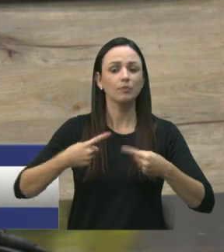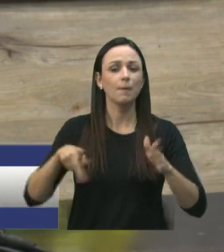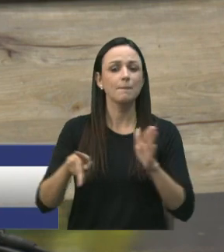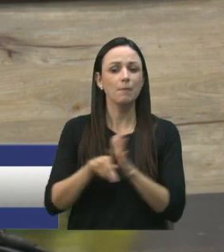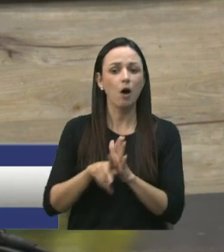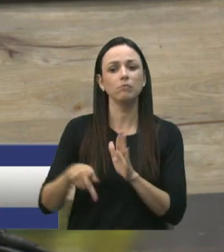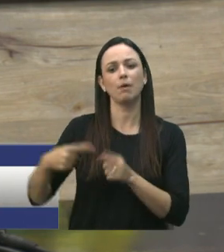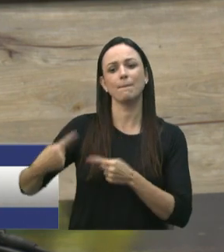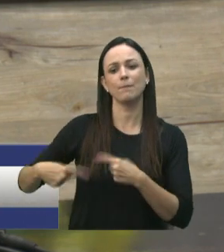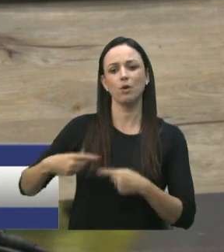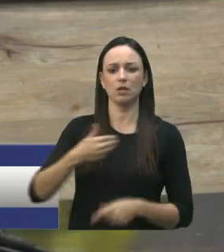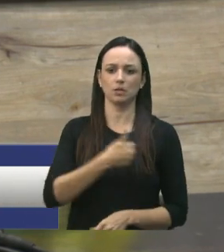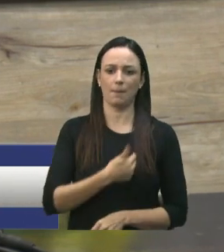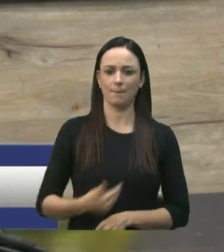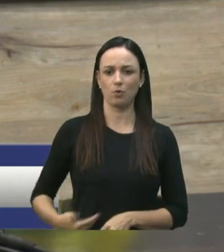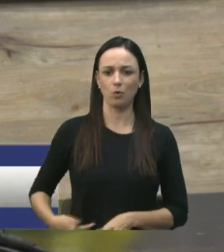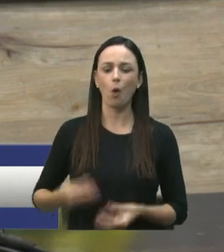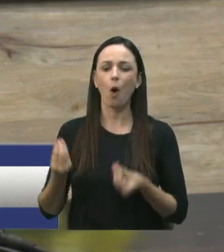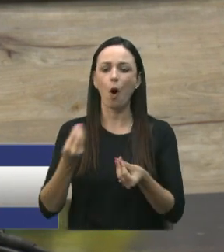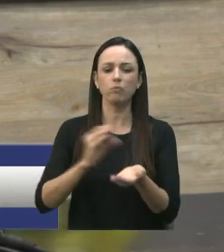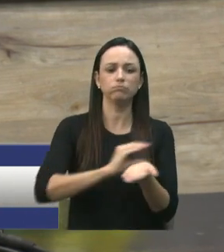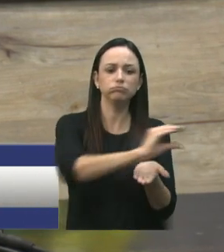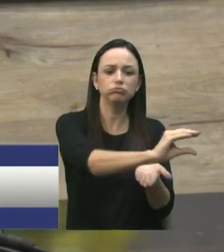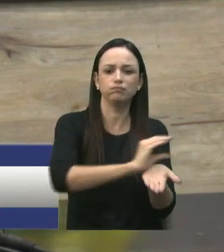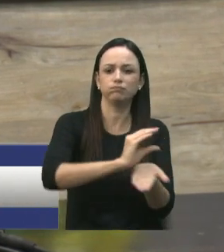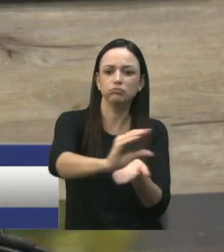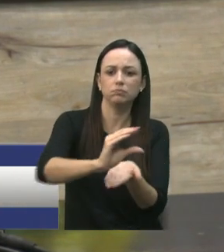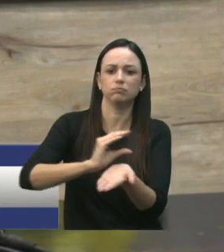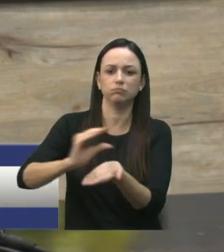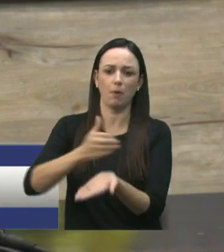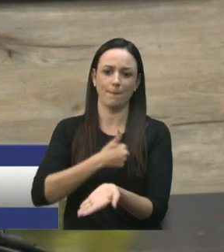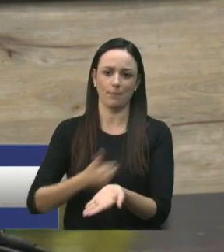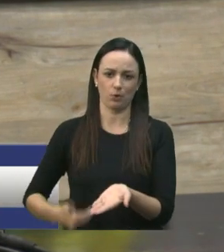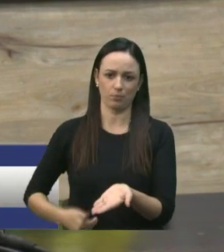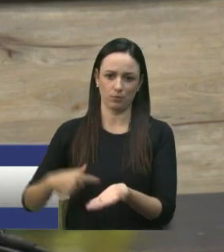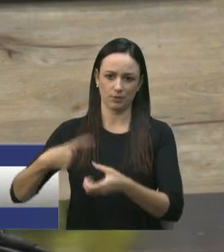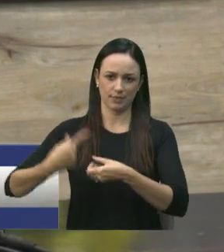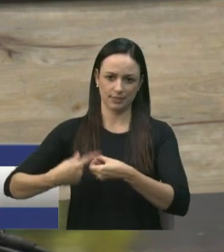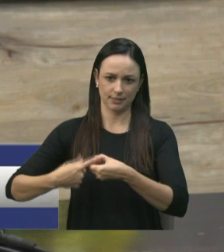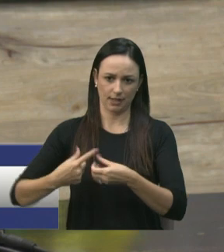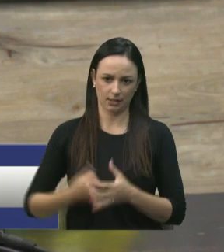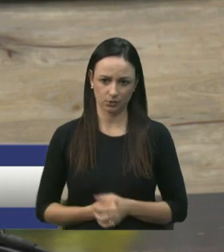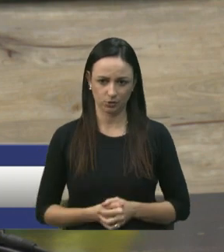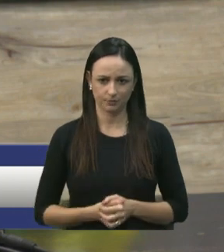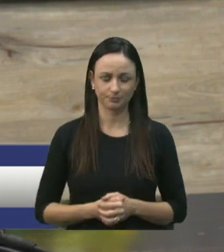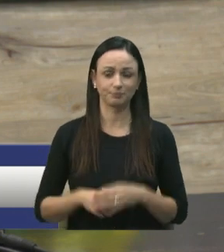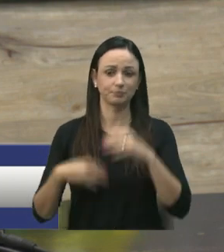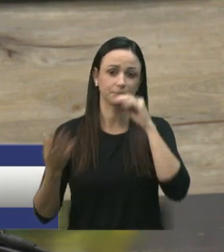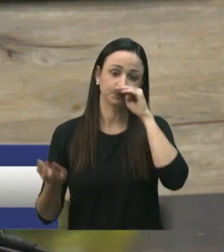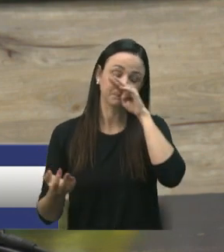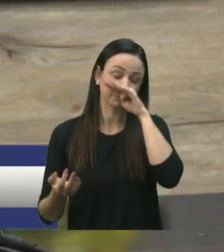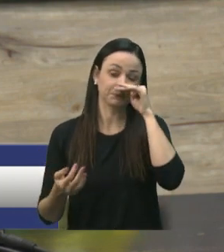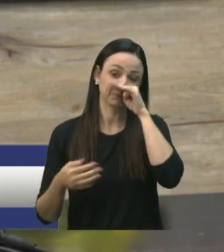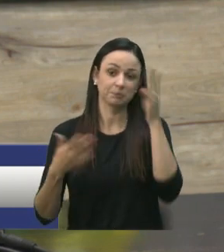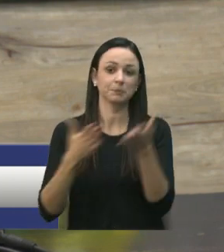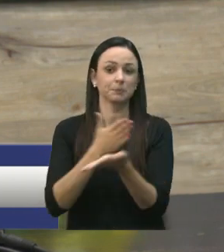pública, da alocação das verbas dos recursos públicos no nosso município. Então, iniciando, nós